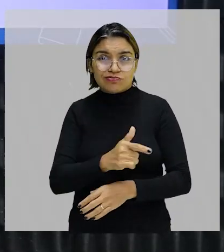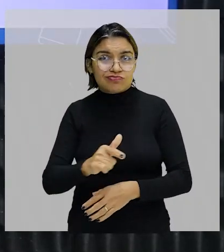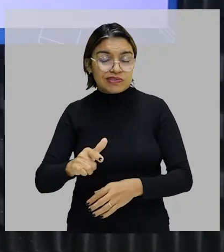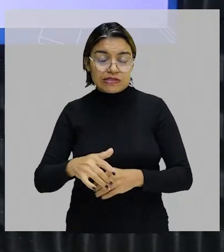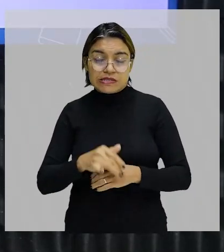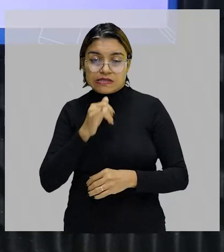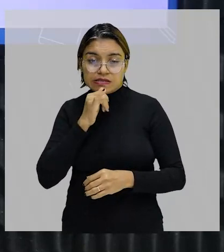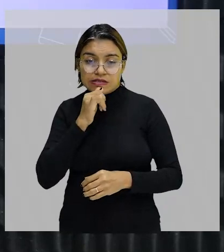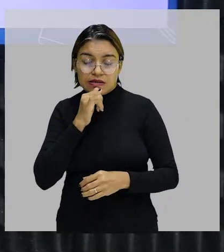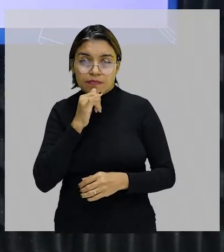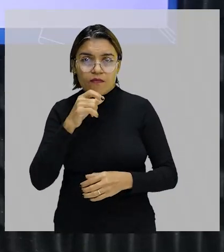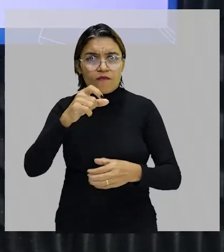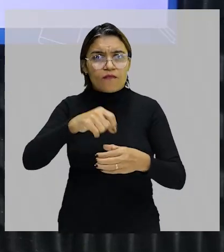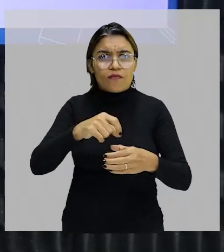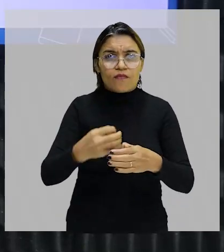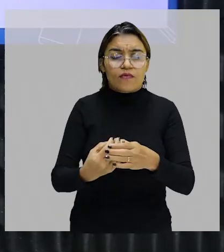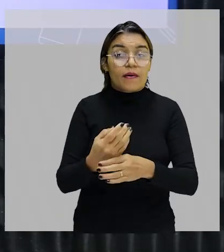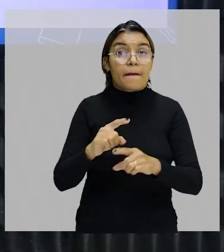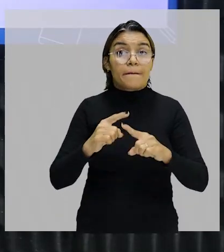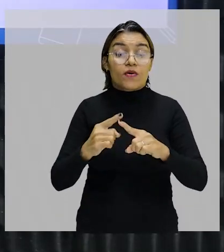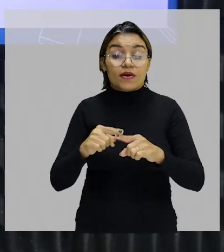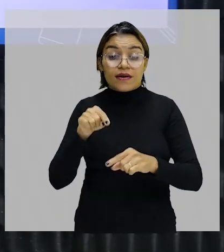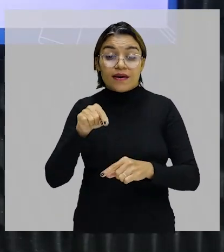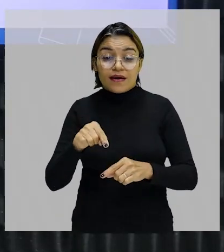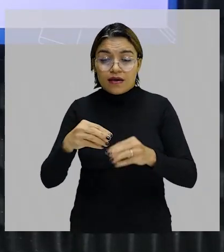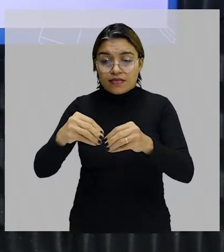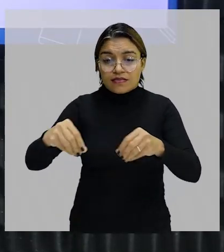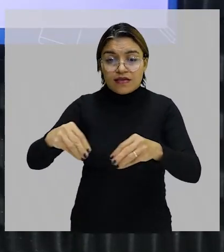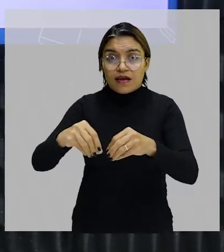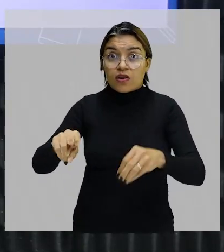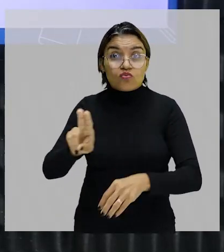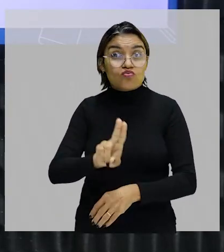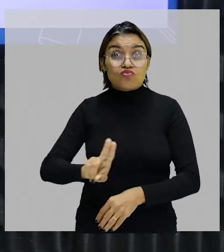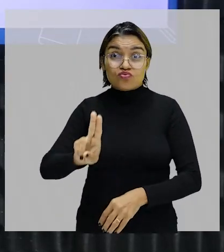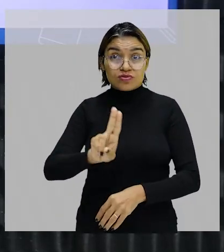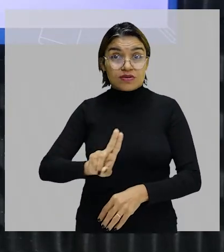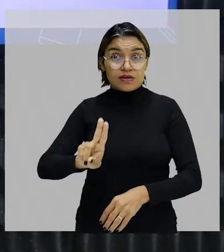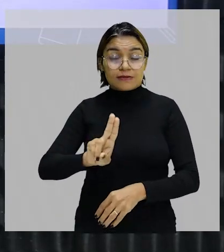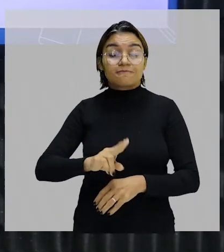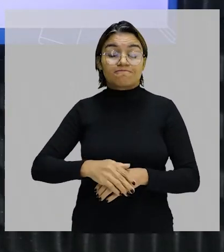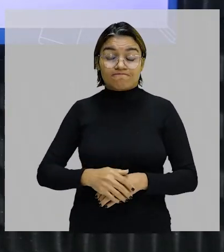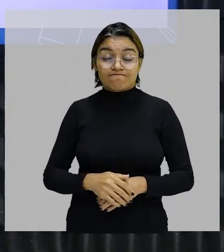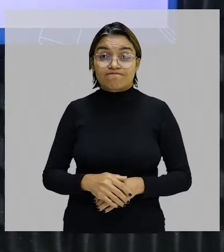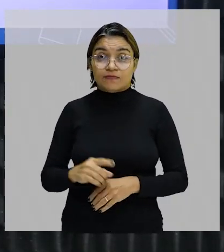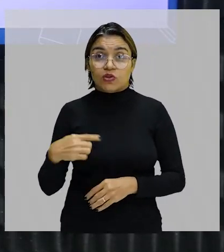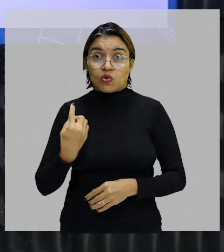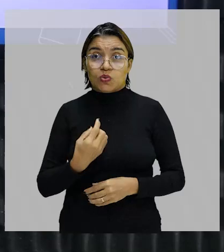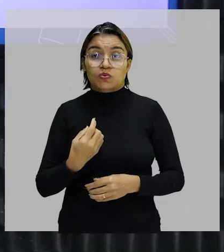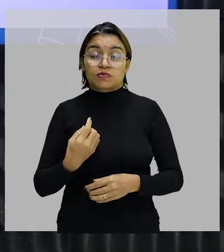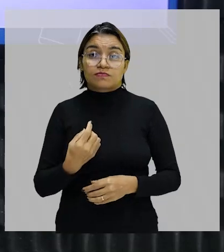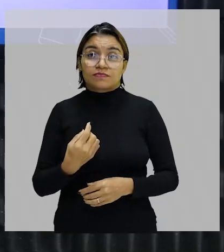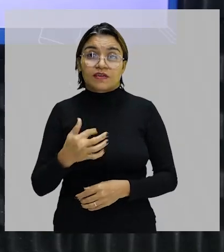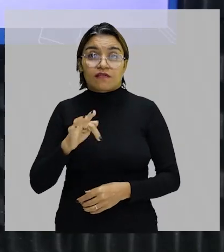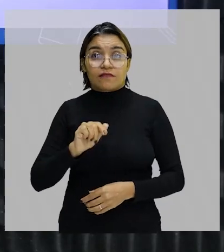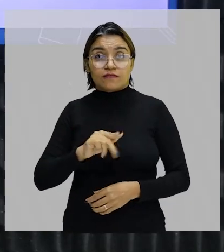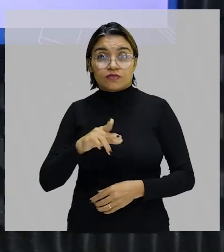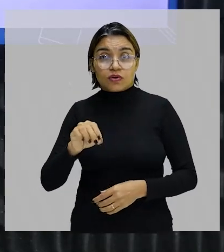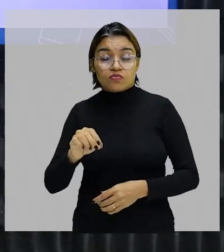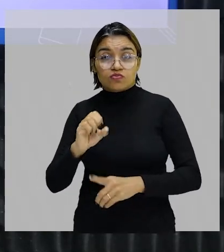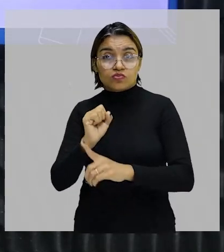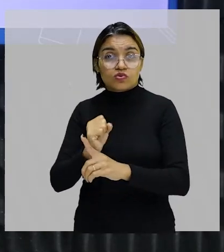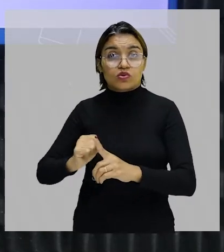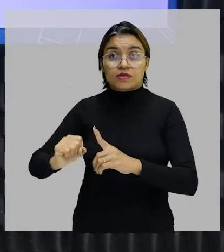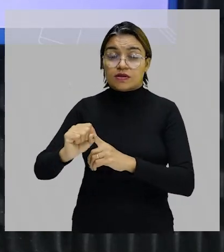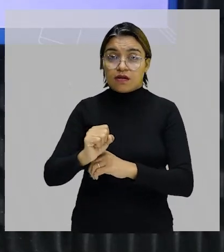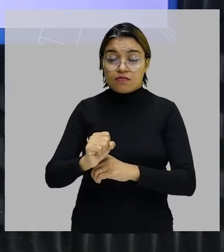que não dá para produzir nada nela. É porque essa terra ela não está sendo utilizada, tá certo? É o que nós dizemos de função social. Esta